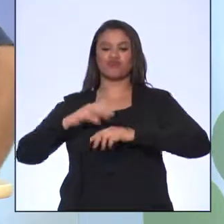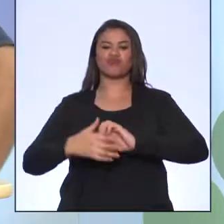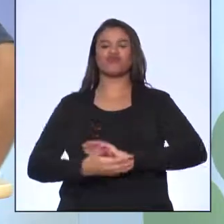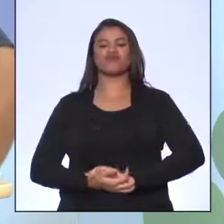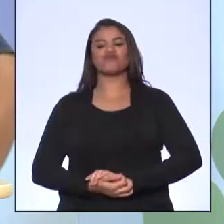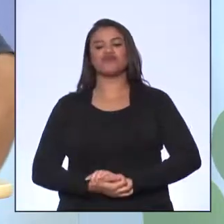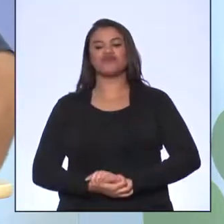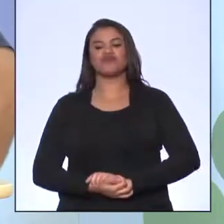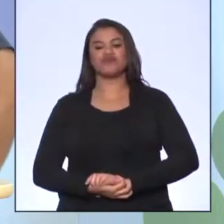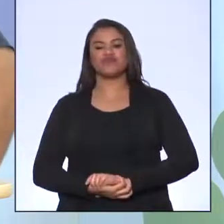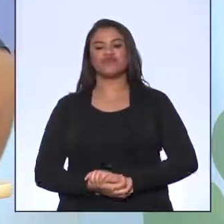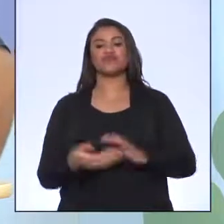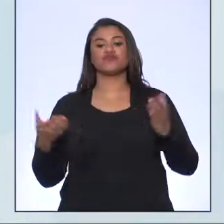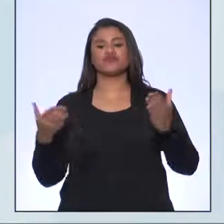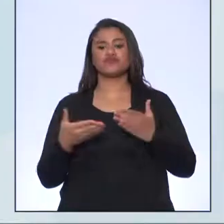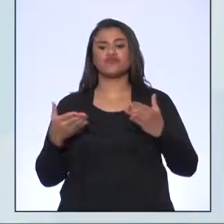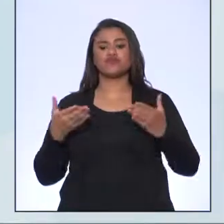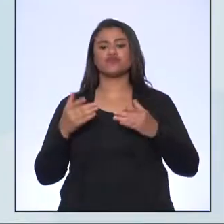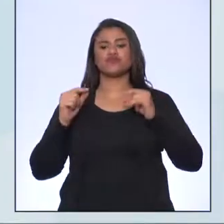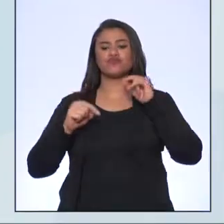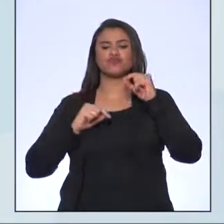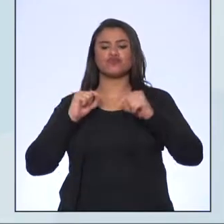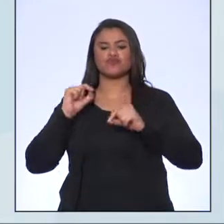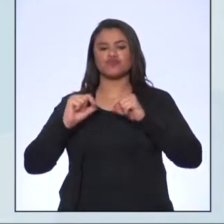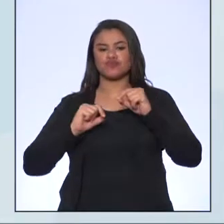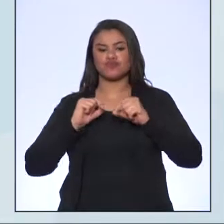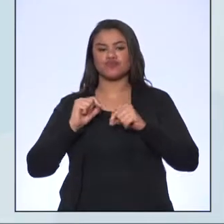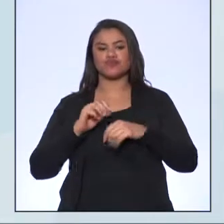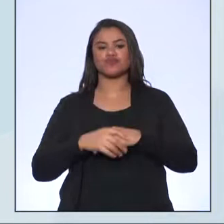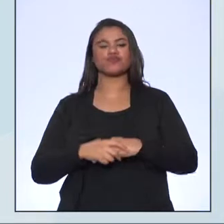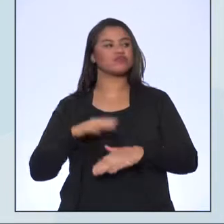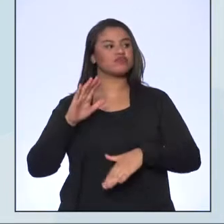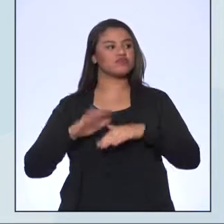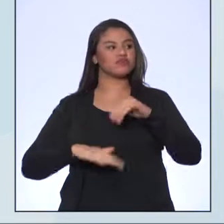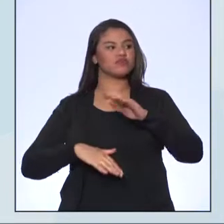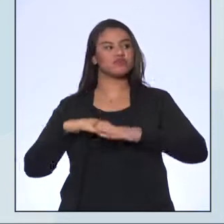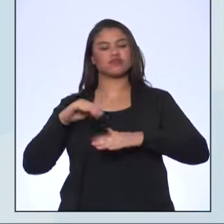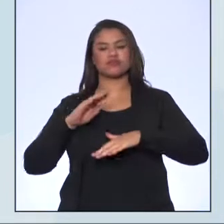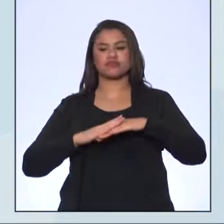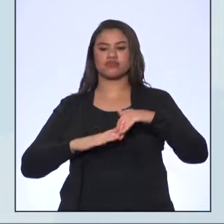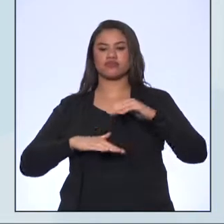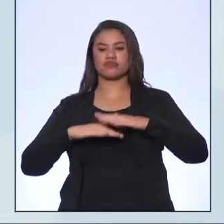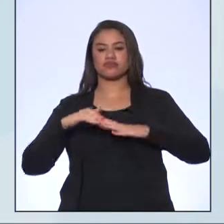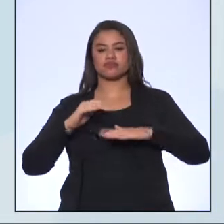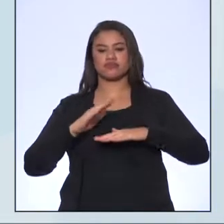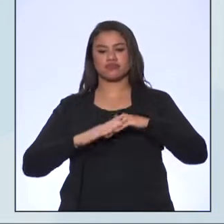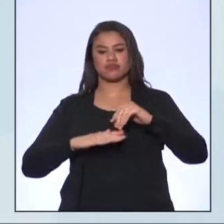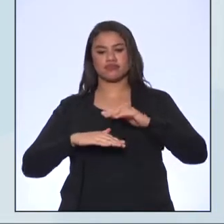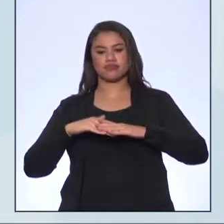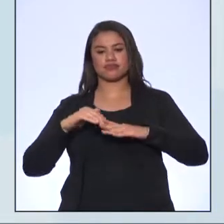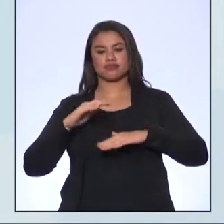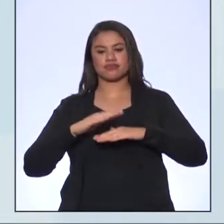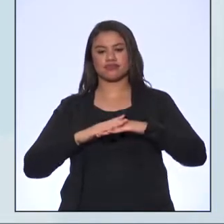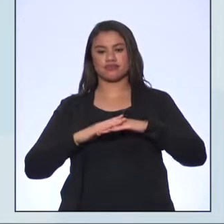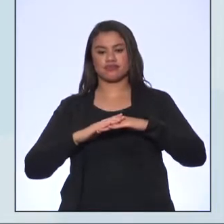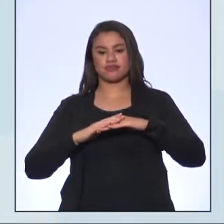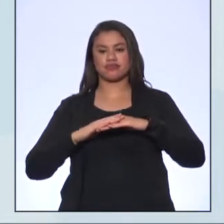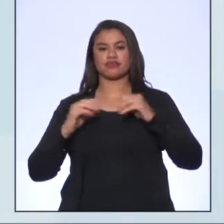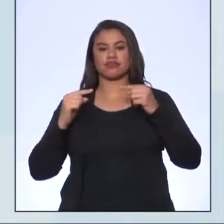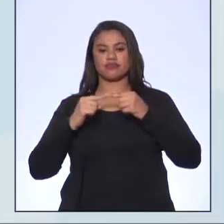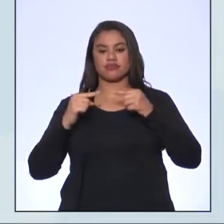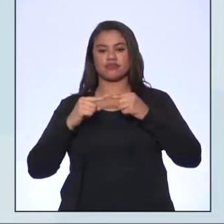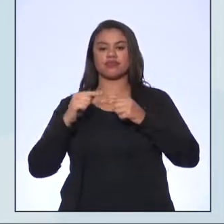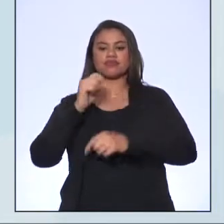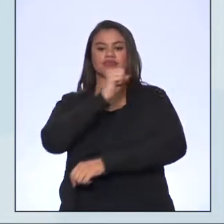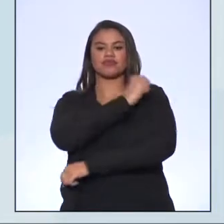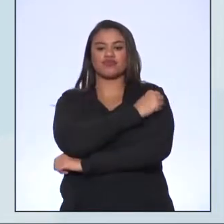nós vamos trabalhar hoje? Então, vamos aí acompanhar na tela. A aula é basicamente para o 8º ano, o